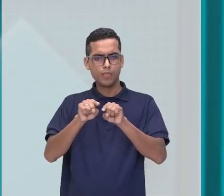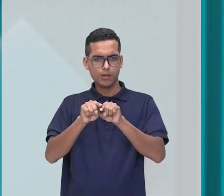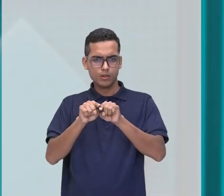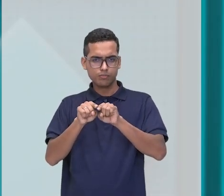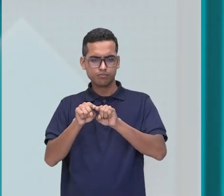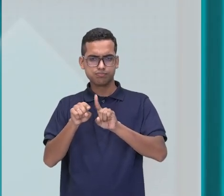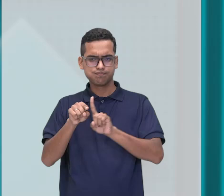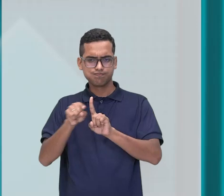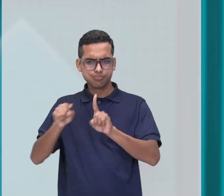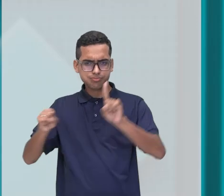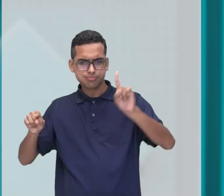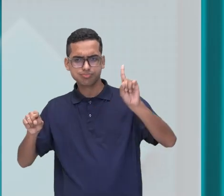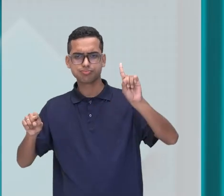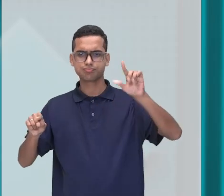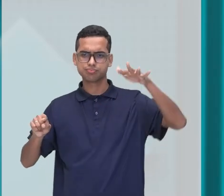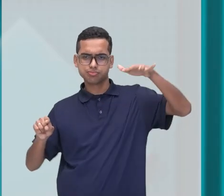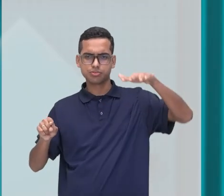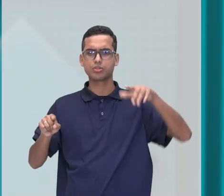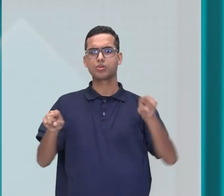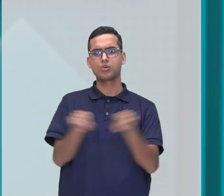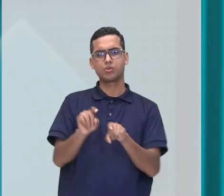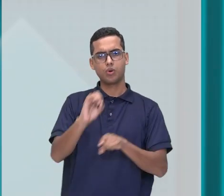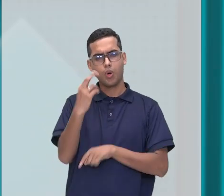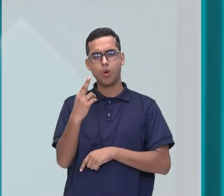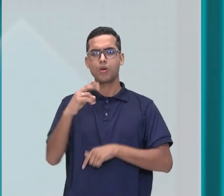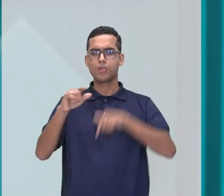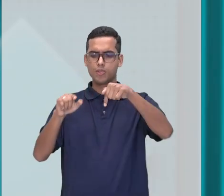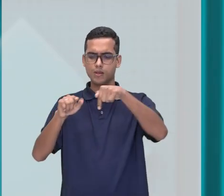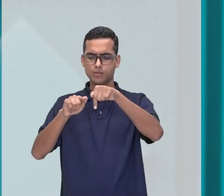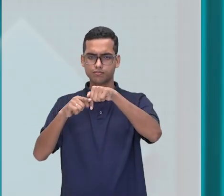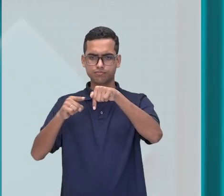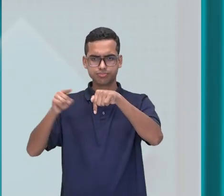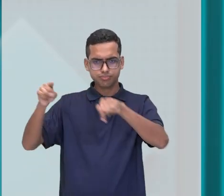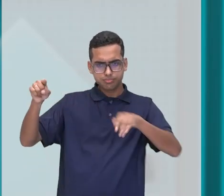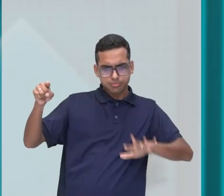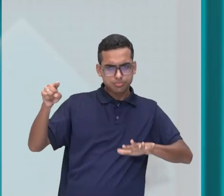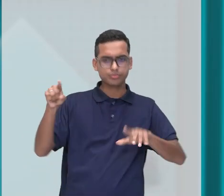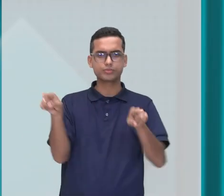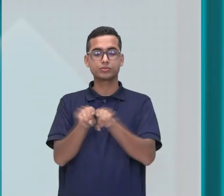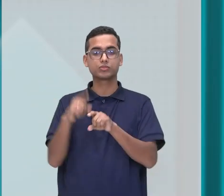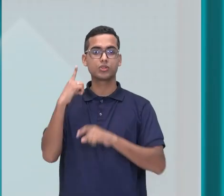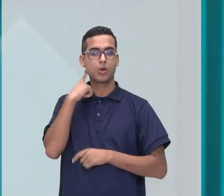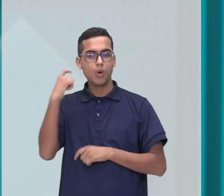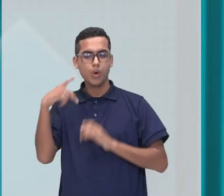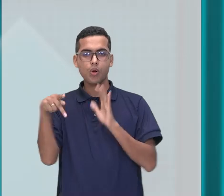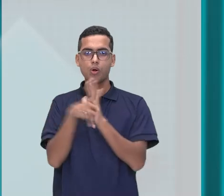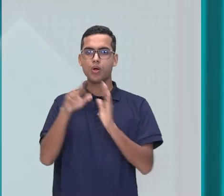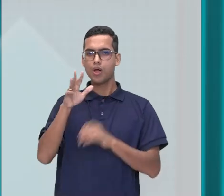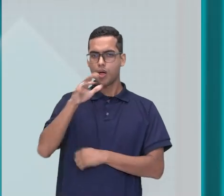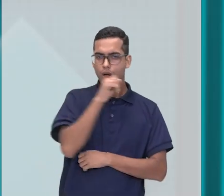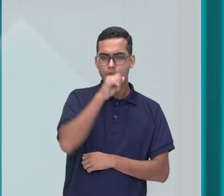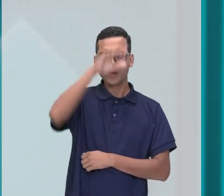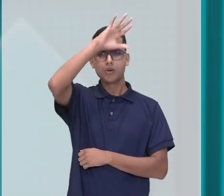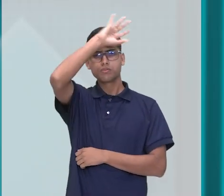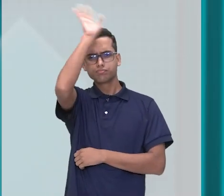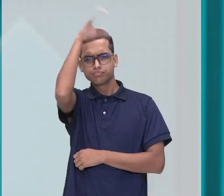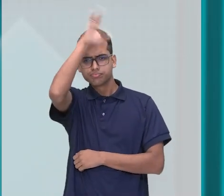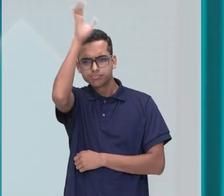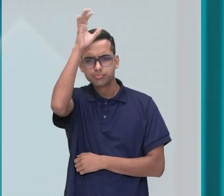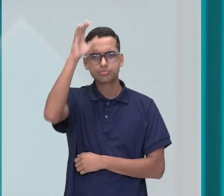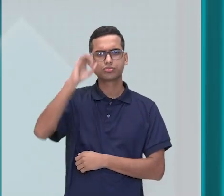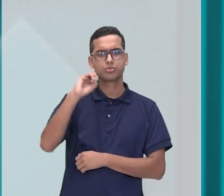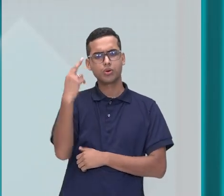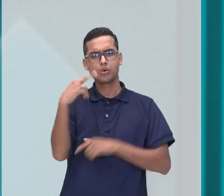de longa duração, por exemplo, como o som de uma ambulância. E um som breve pode ser um som de